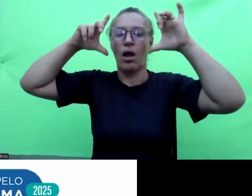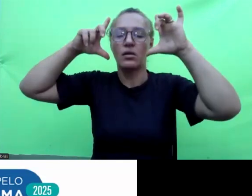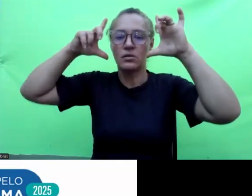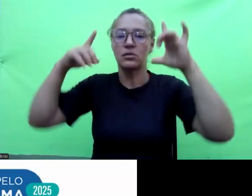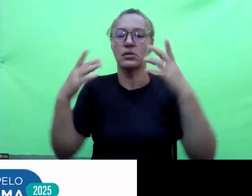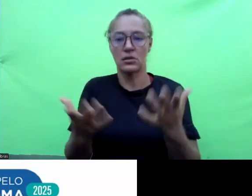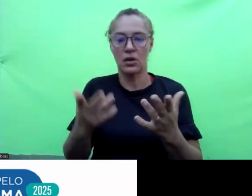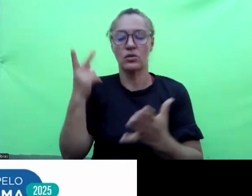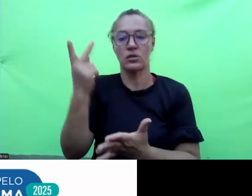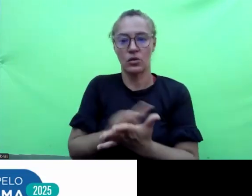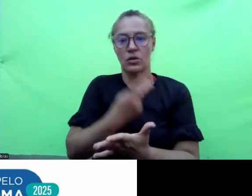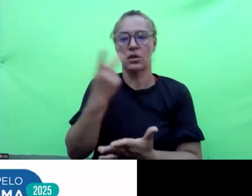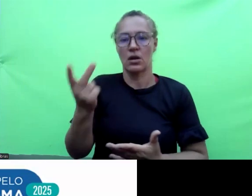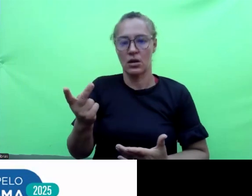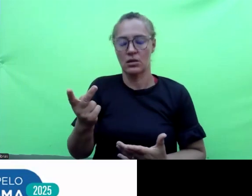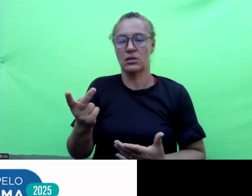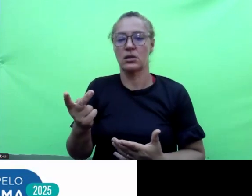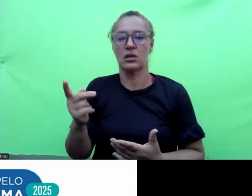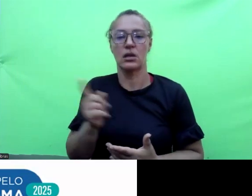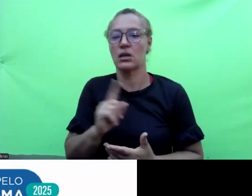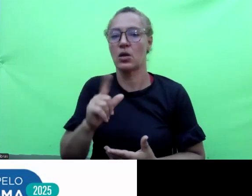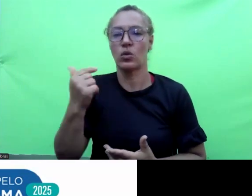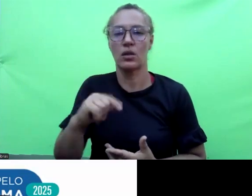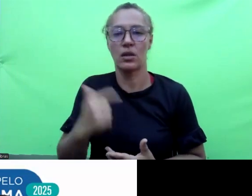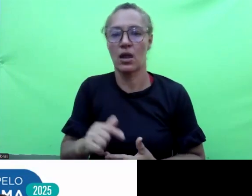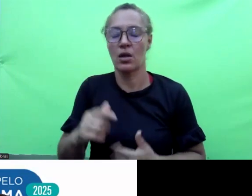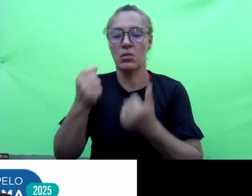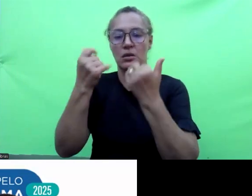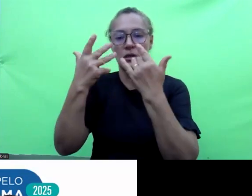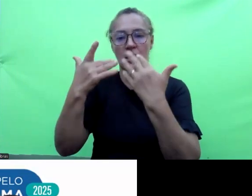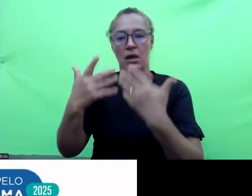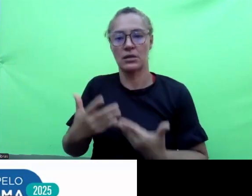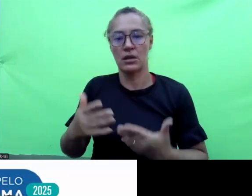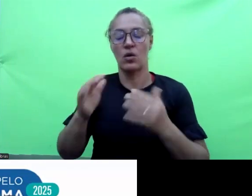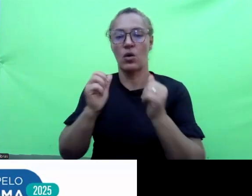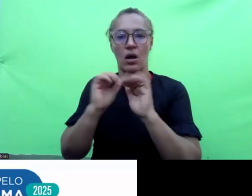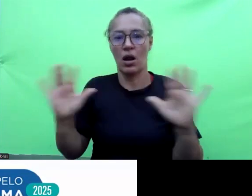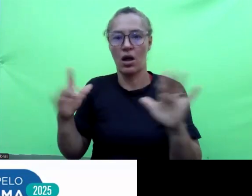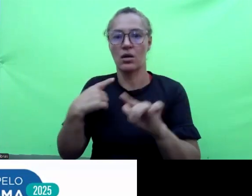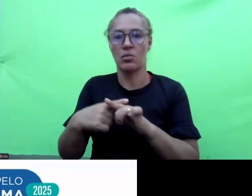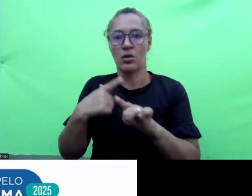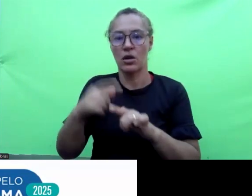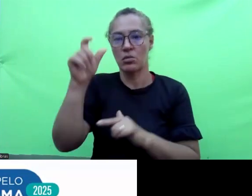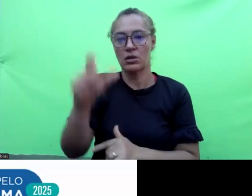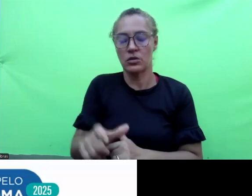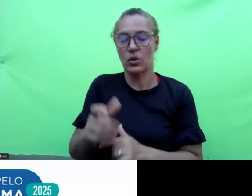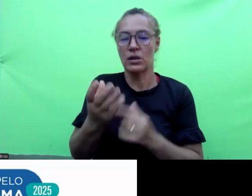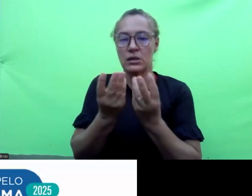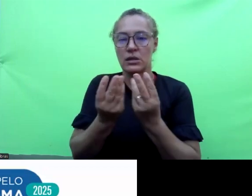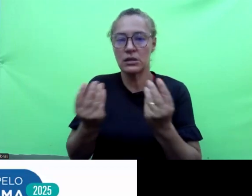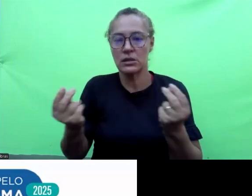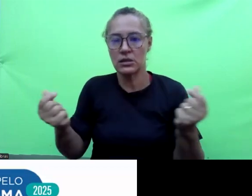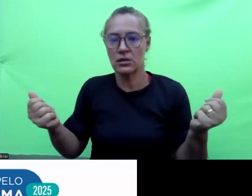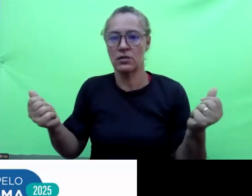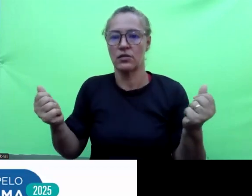né? Uma reação que não tem uma explicação muito clara por que a pessoa é mais sensível a esse tipo de